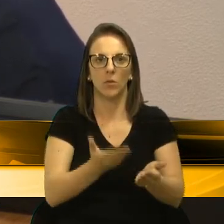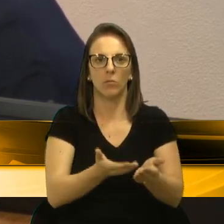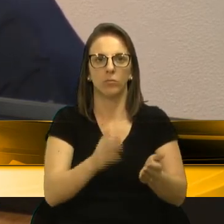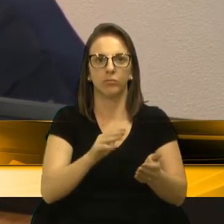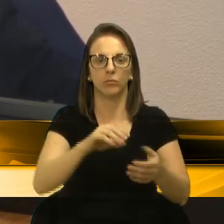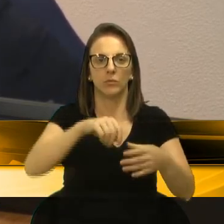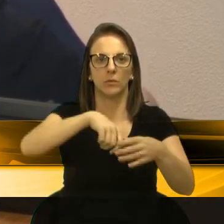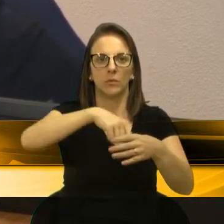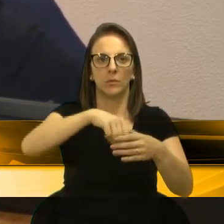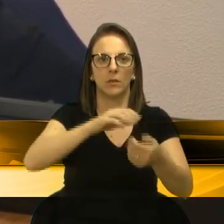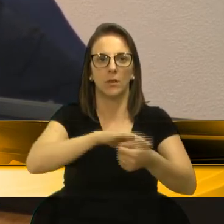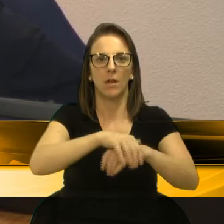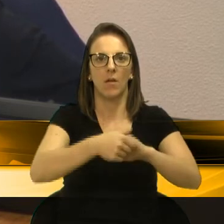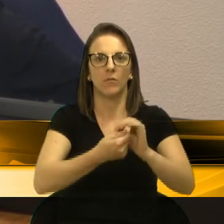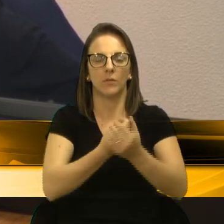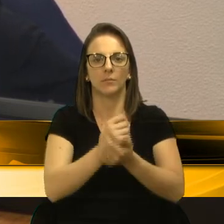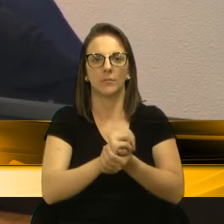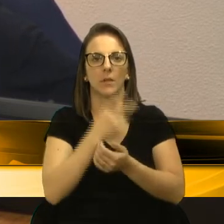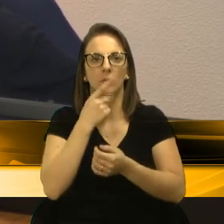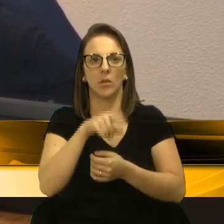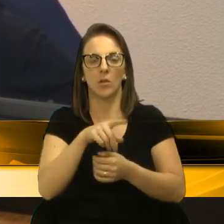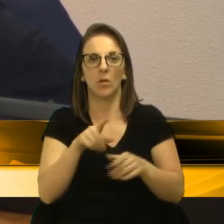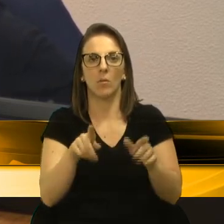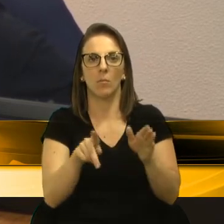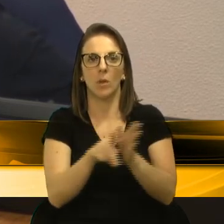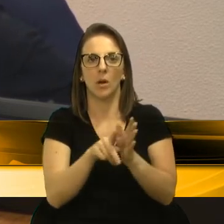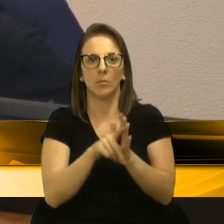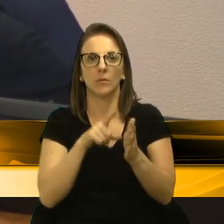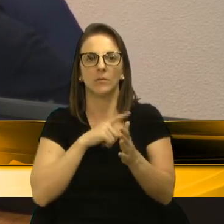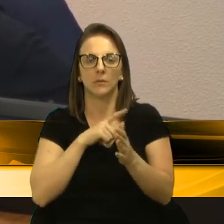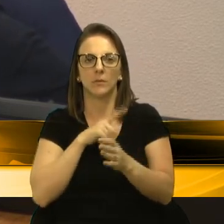legislação pertinente em vigor. 2. Termo assinado